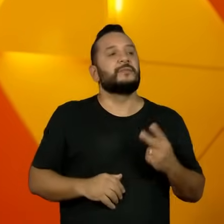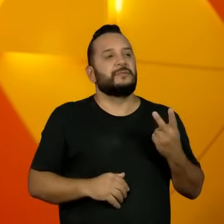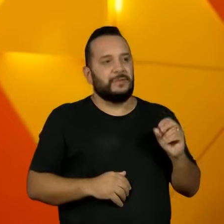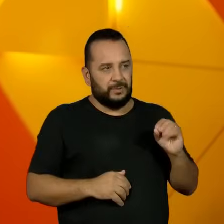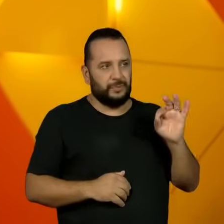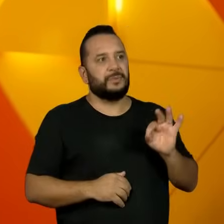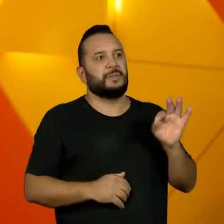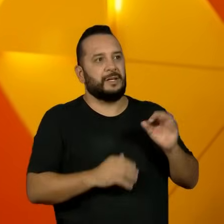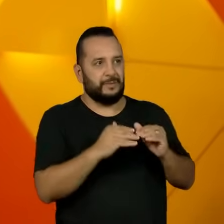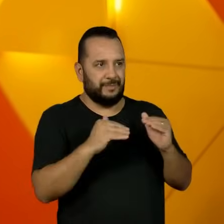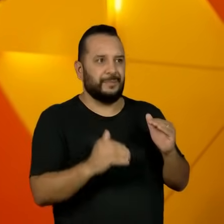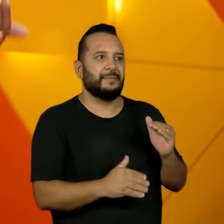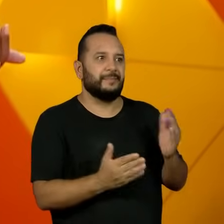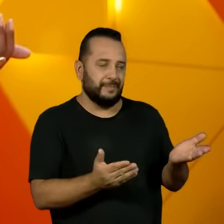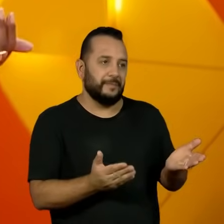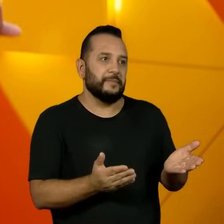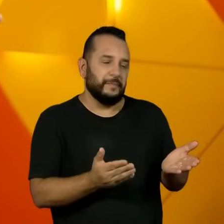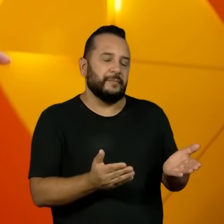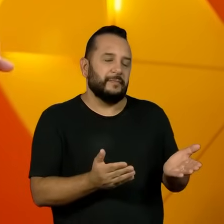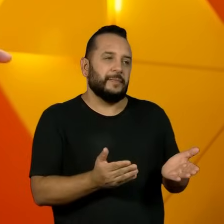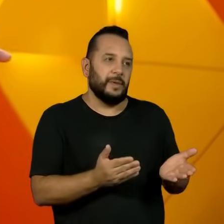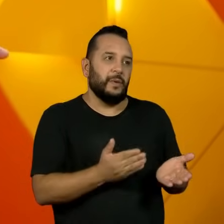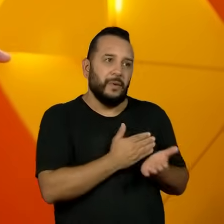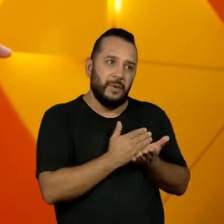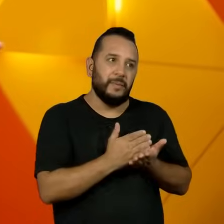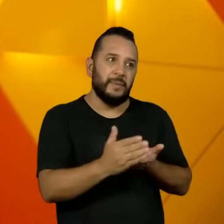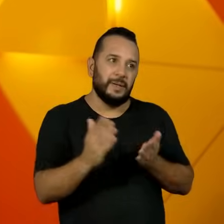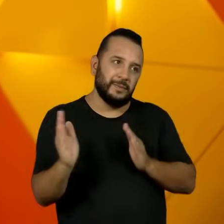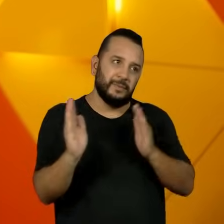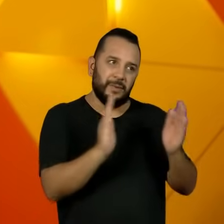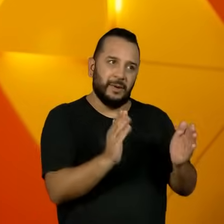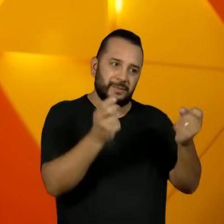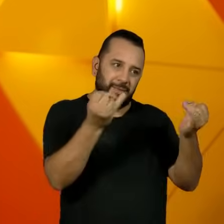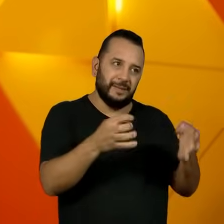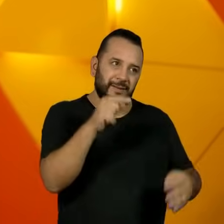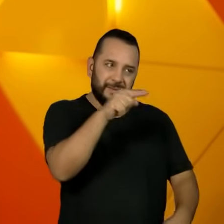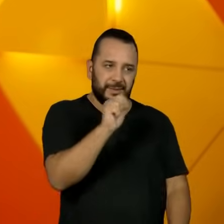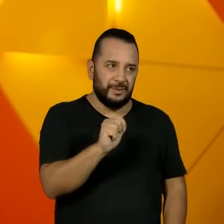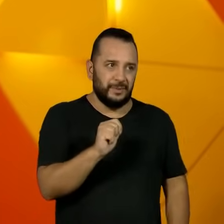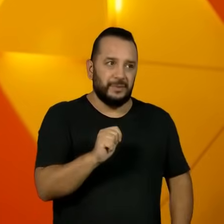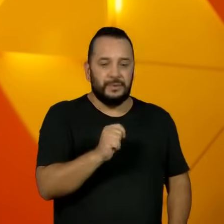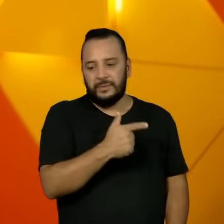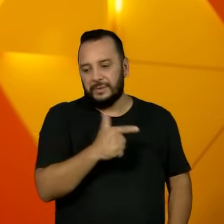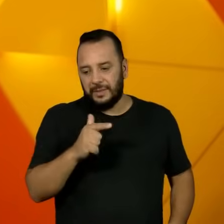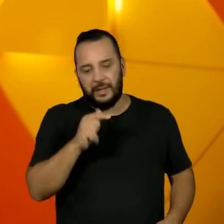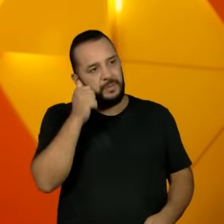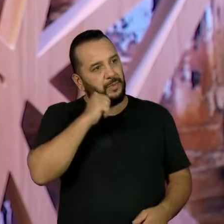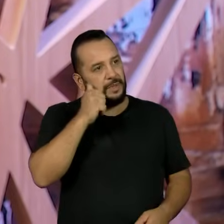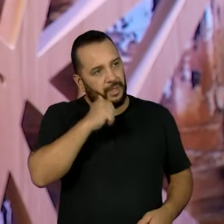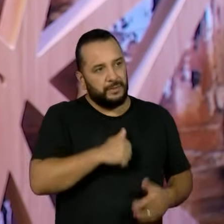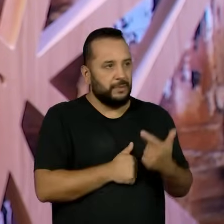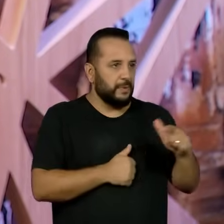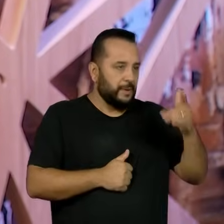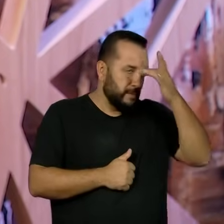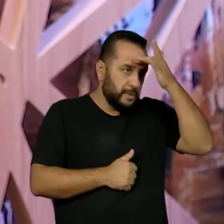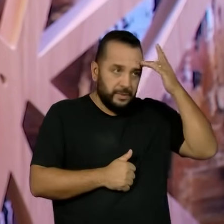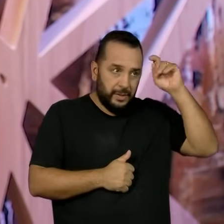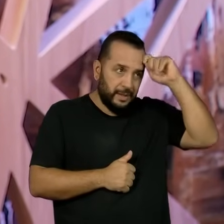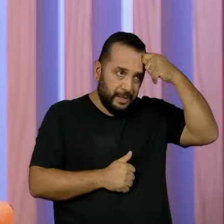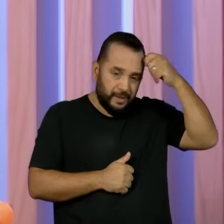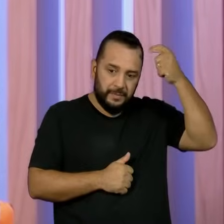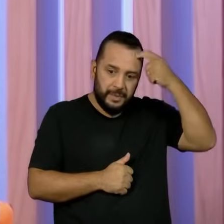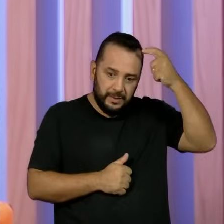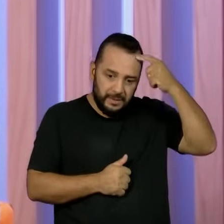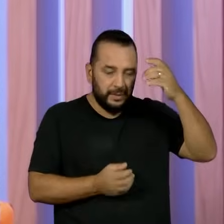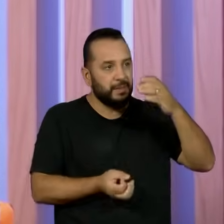É sobre isso que nós falamos no início desse bloco, né? Se nós não temos mulheres, não temos pessoas negras ali pensando,